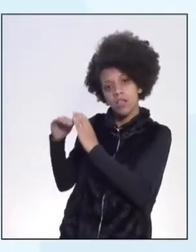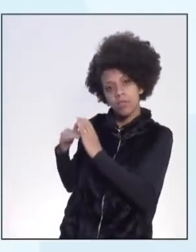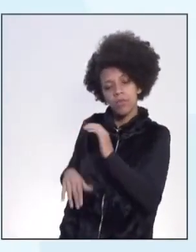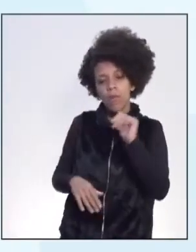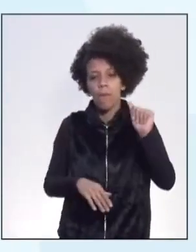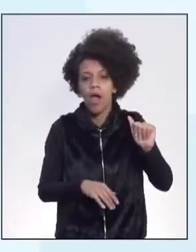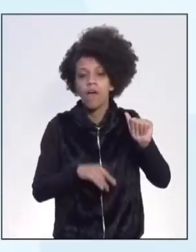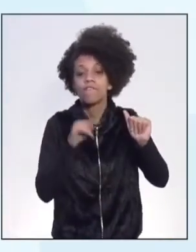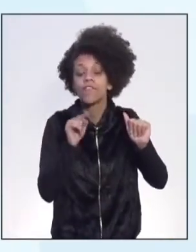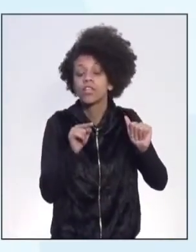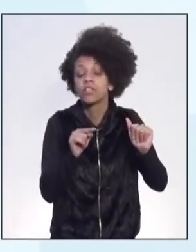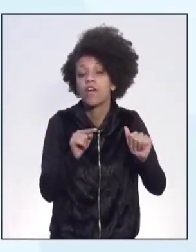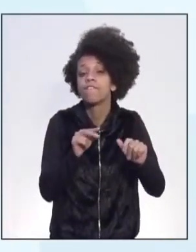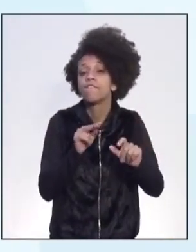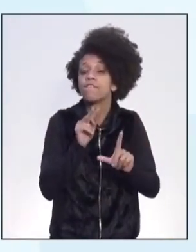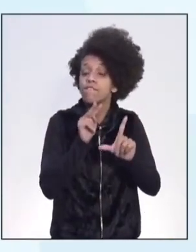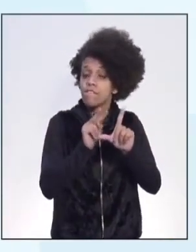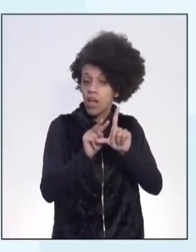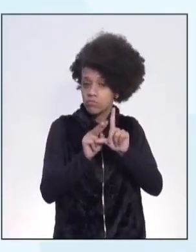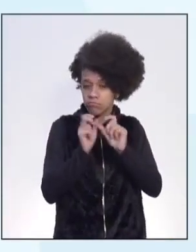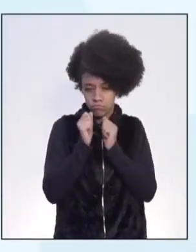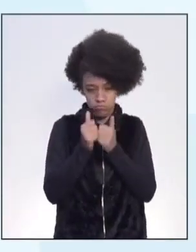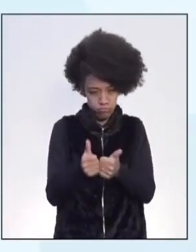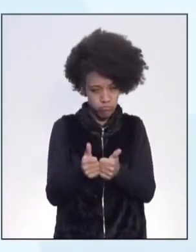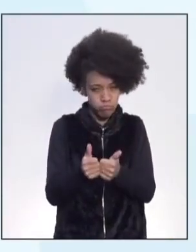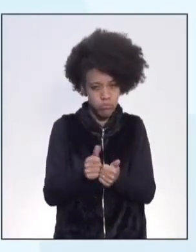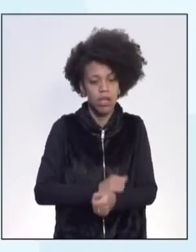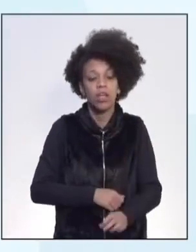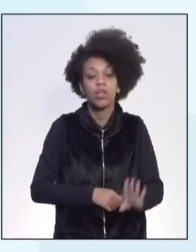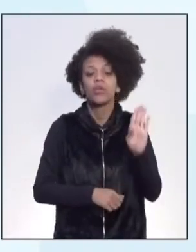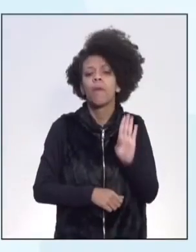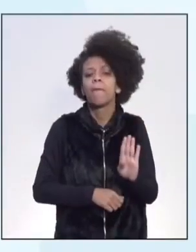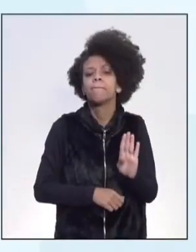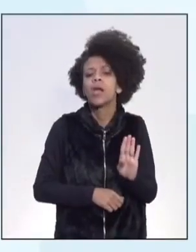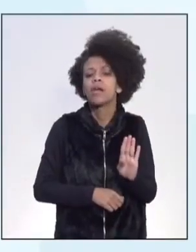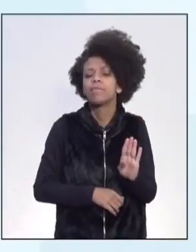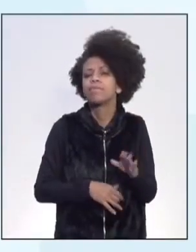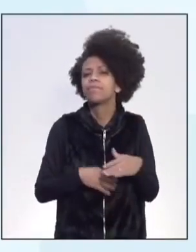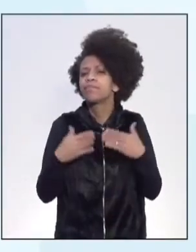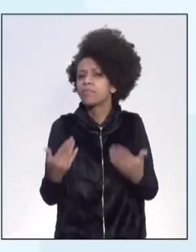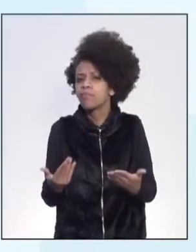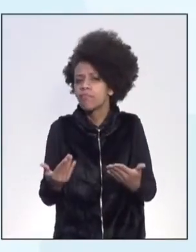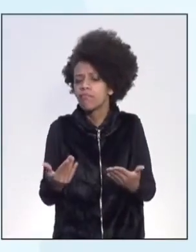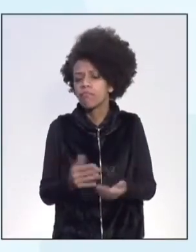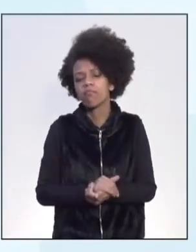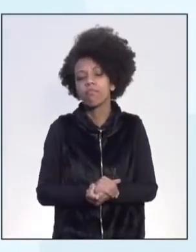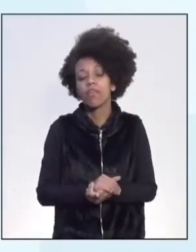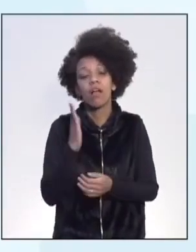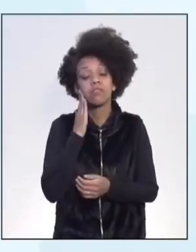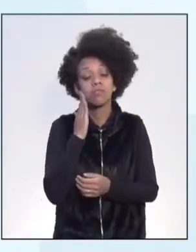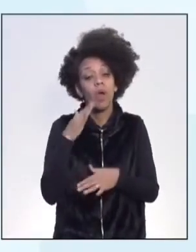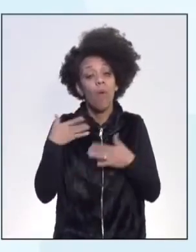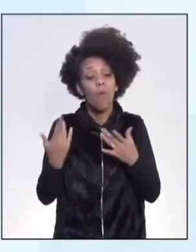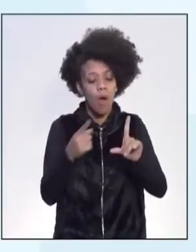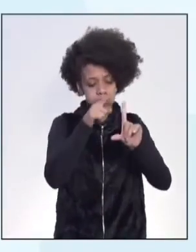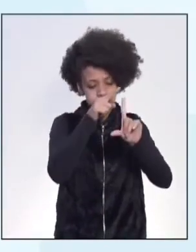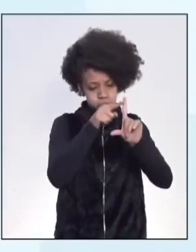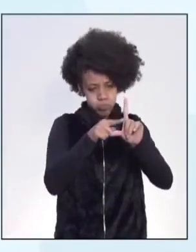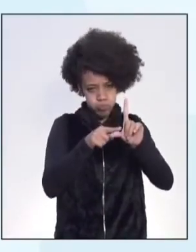A, você vai colocar o vértice. Tudo bem? E o item B, professora? O item B, eu quero saber qual é o